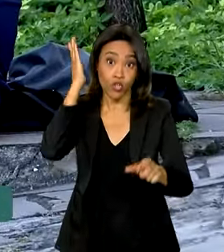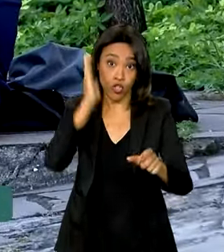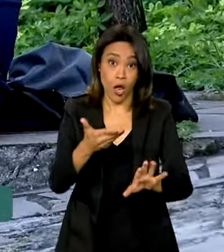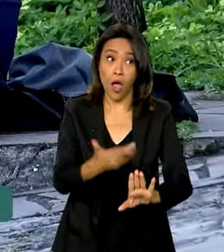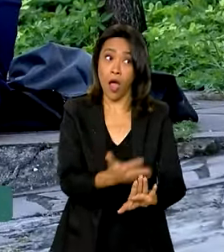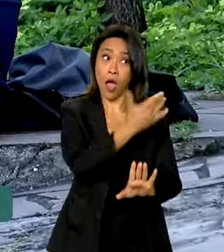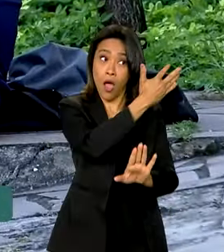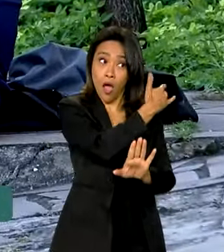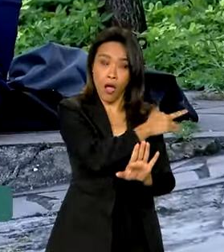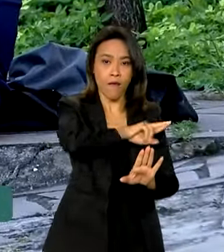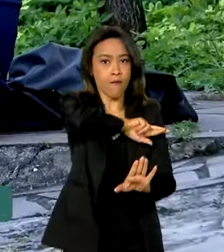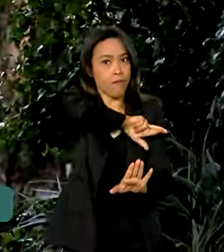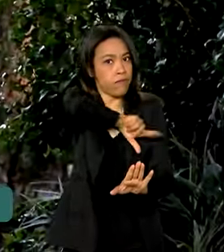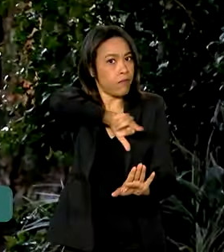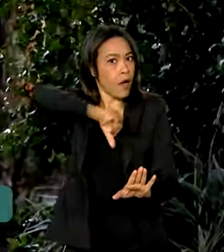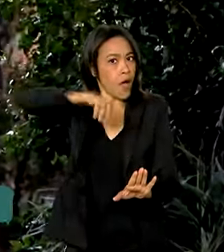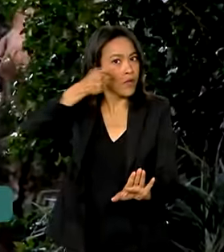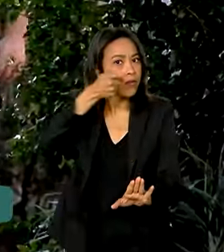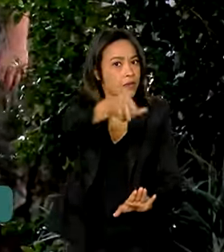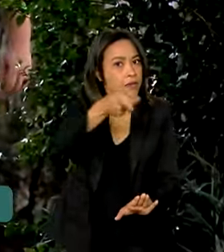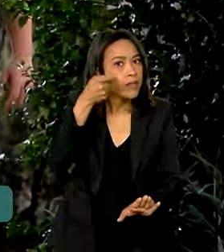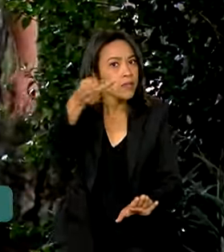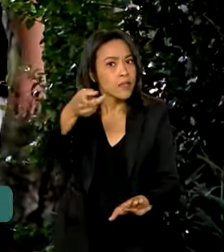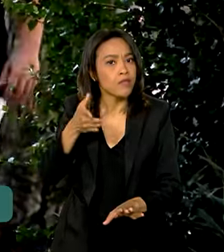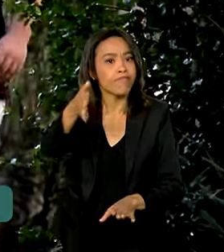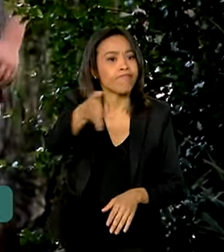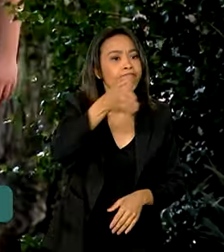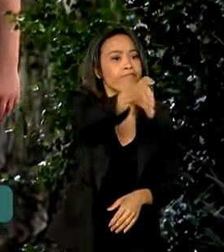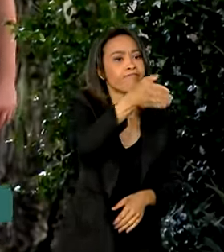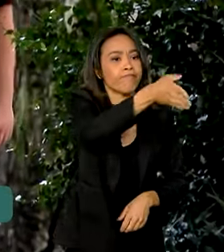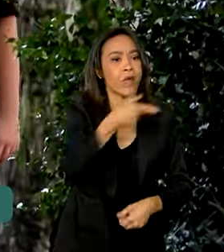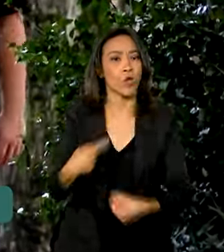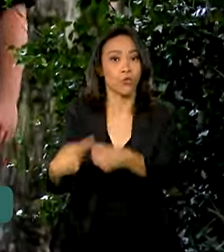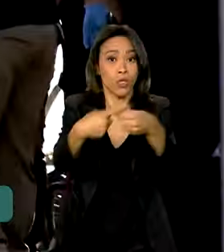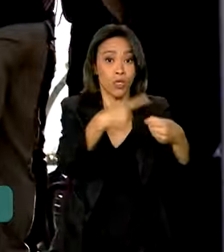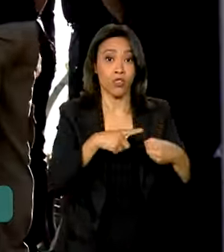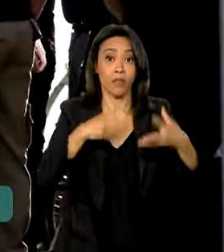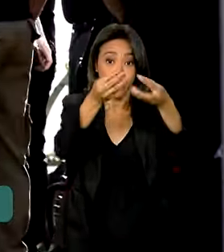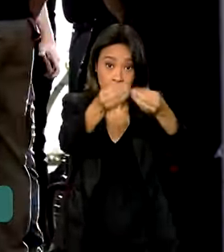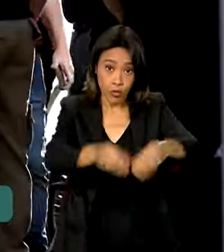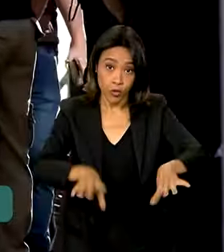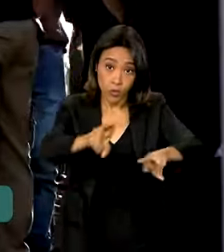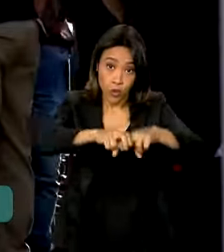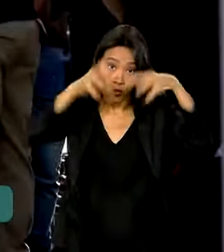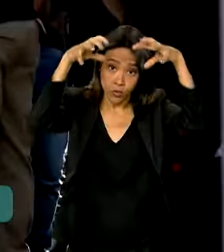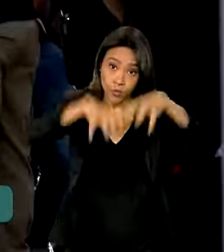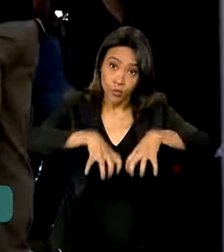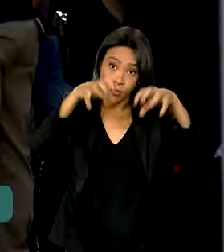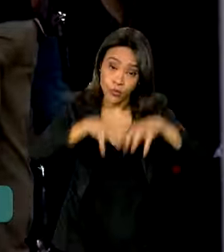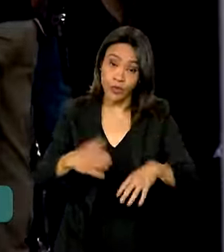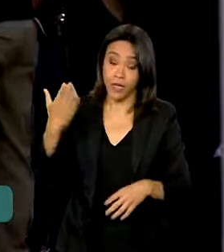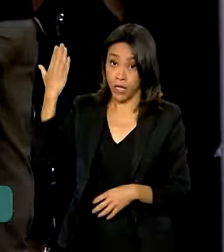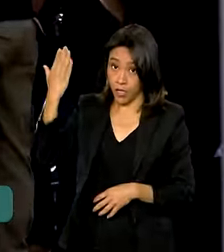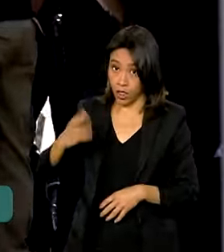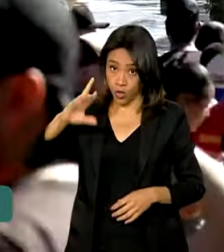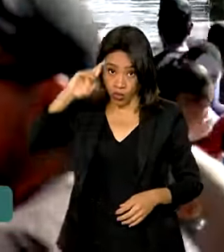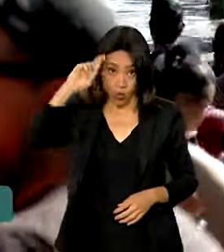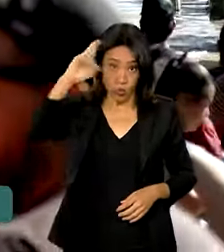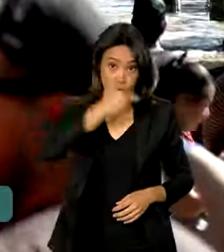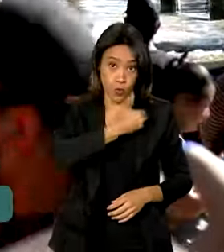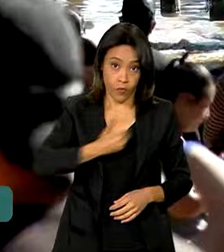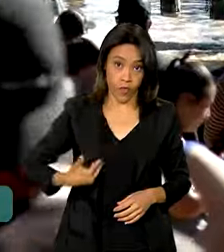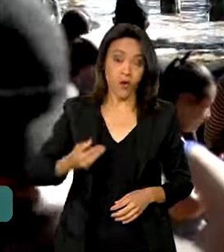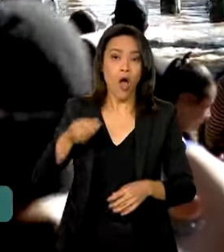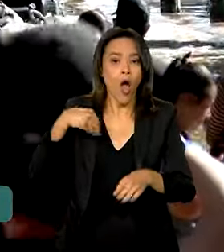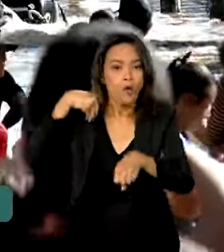realizadas diversas visitas aos municípios afetados pela enchente e os gestores públicos receberam dicas